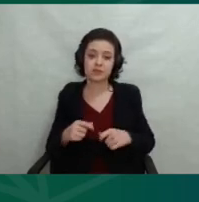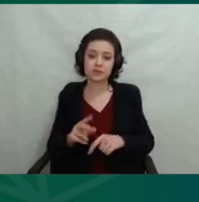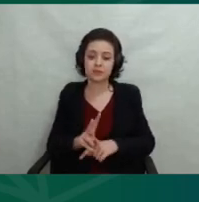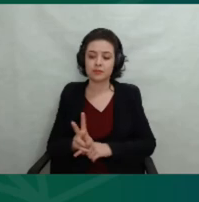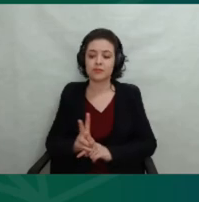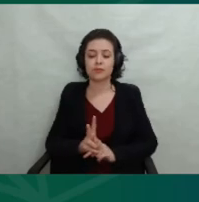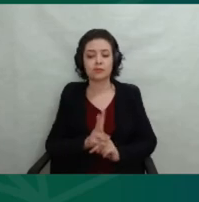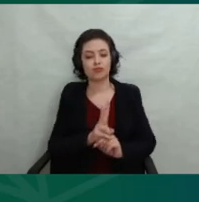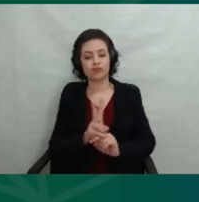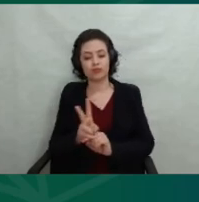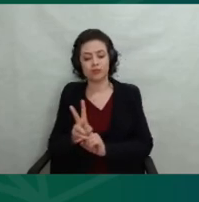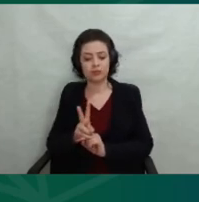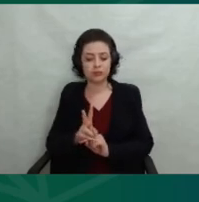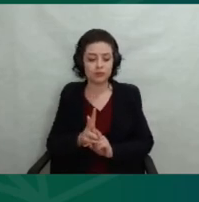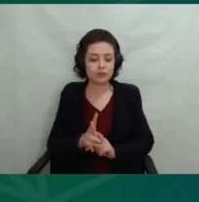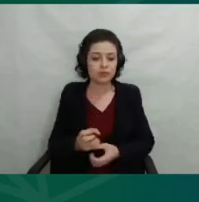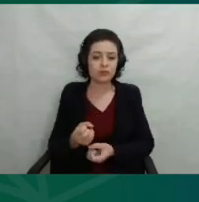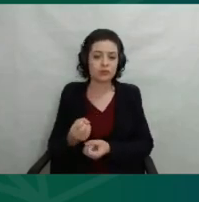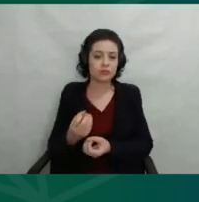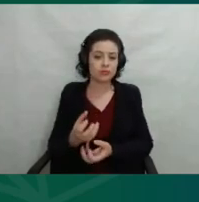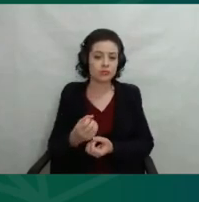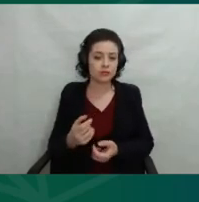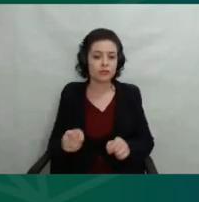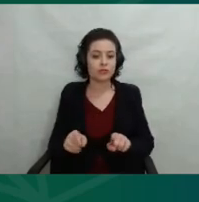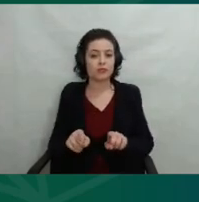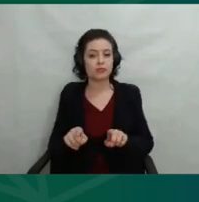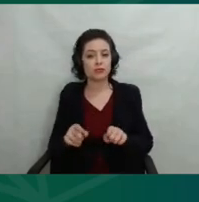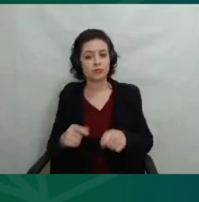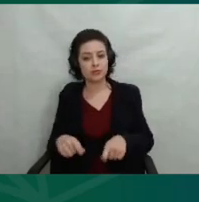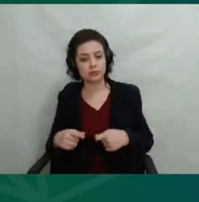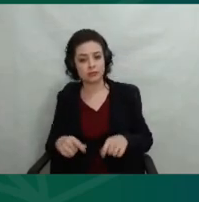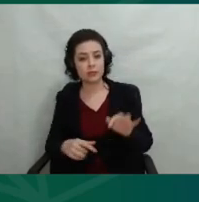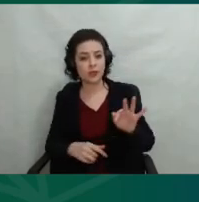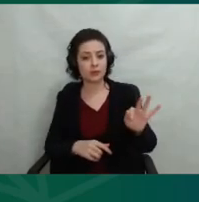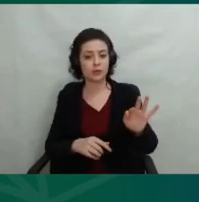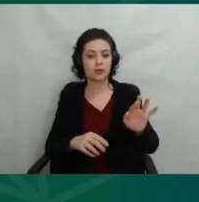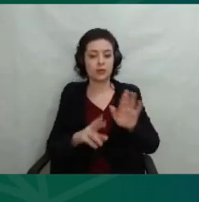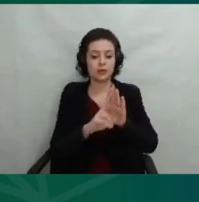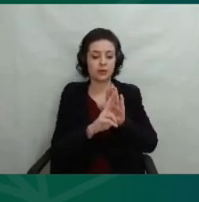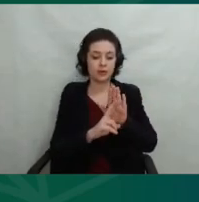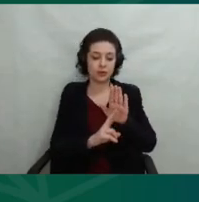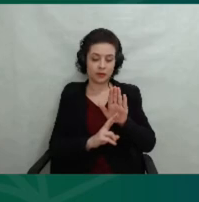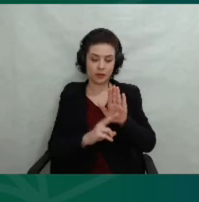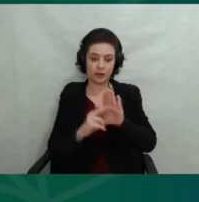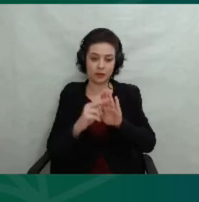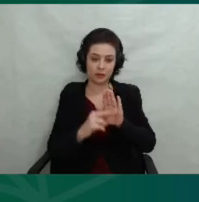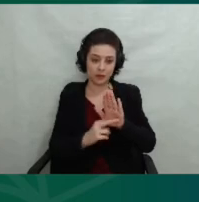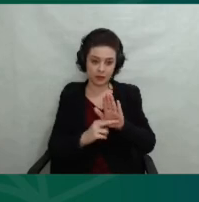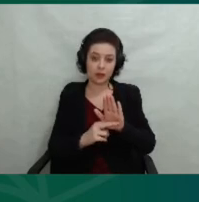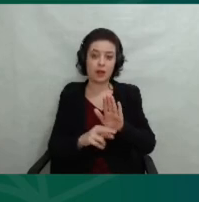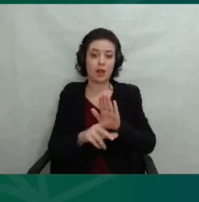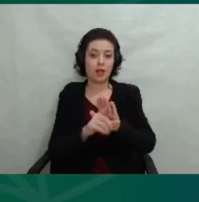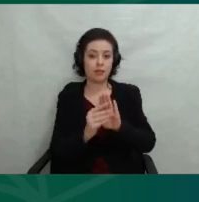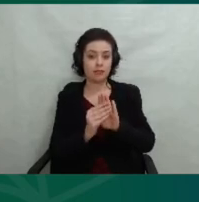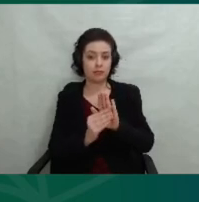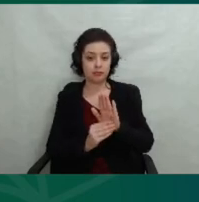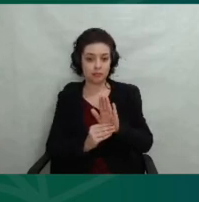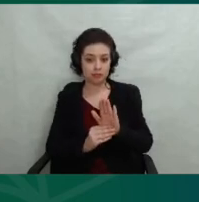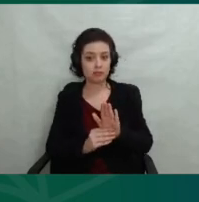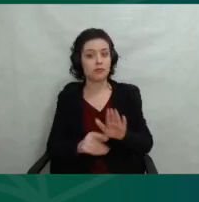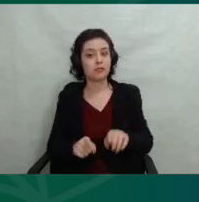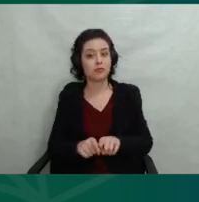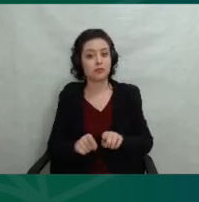demanda informação, isso demanda também futura regulação das mudanças na legislação ambiental pertinente, além de medidas também